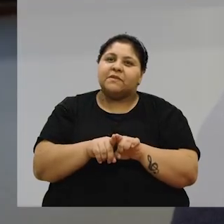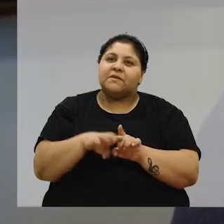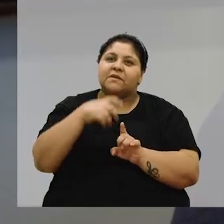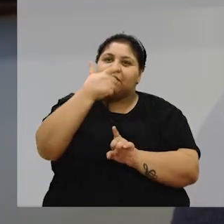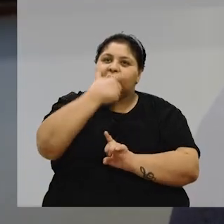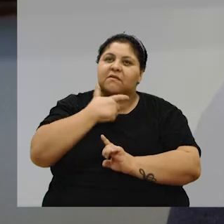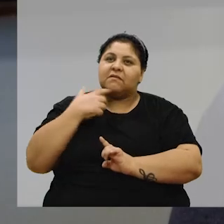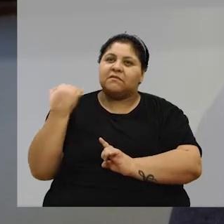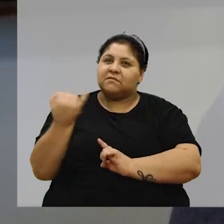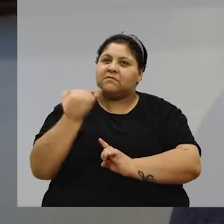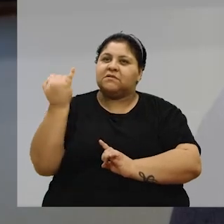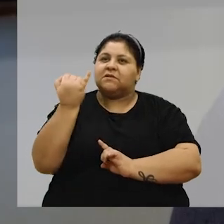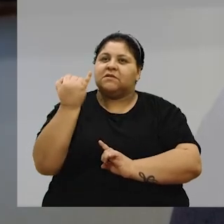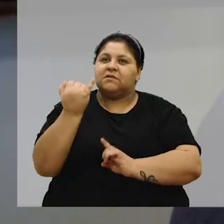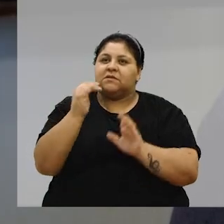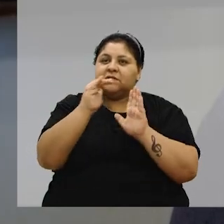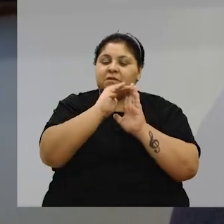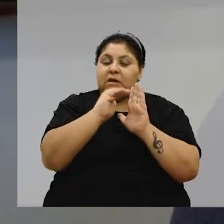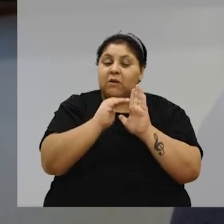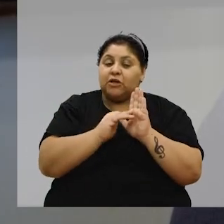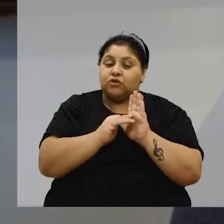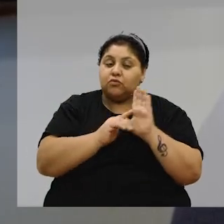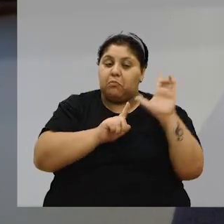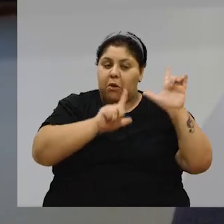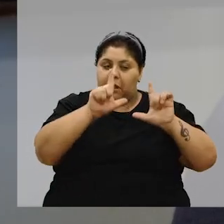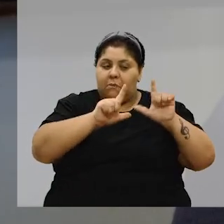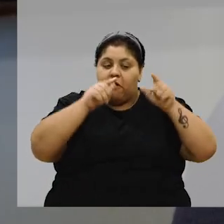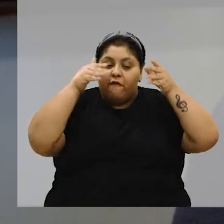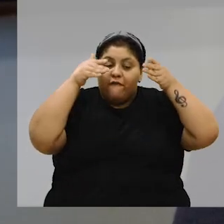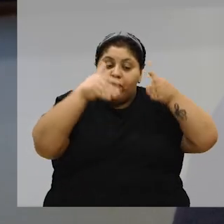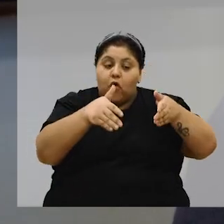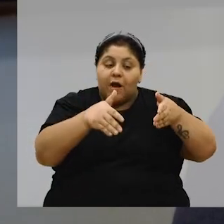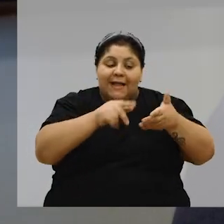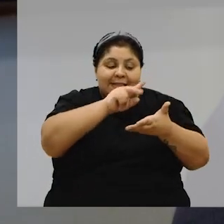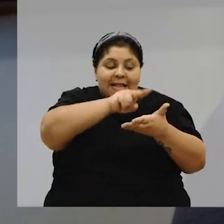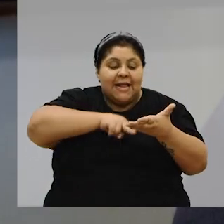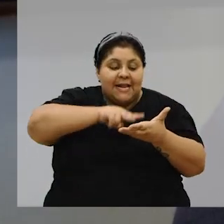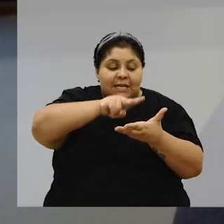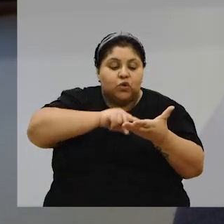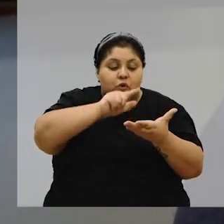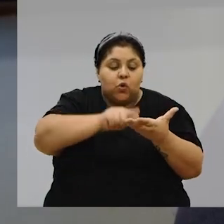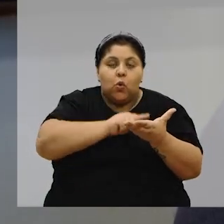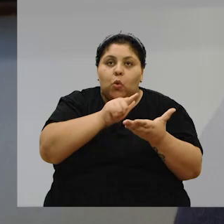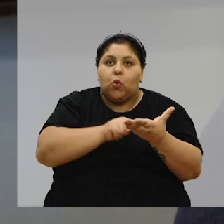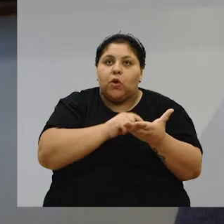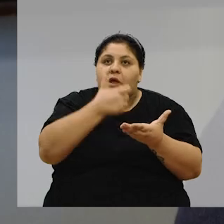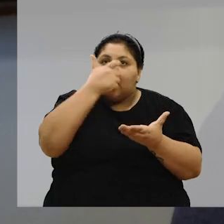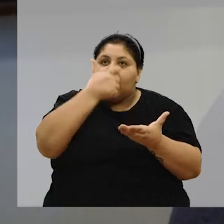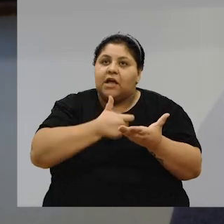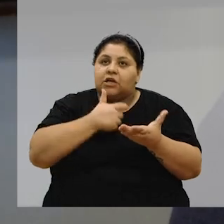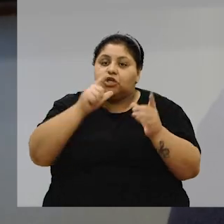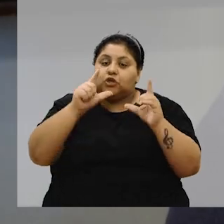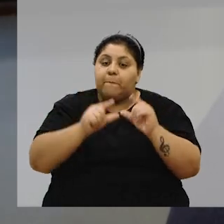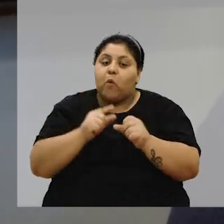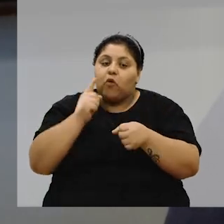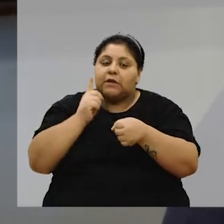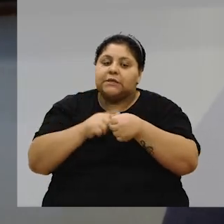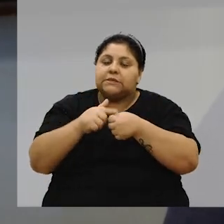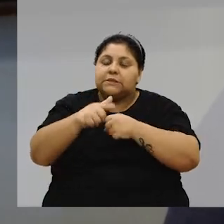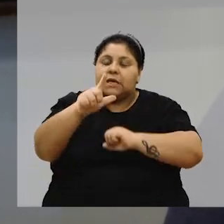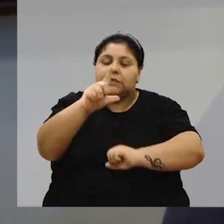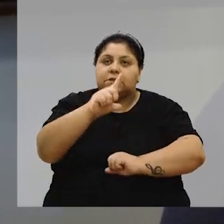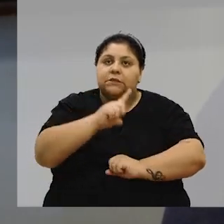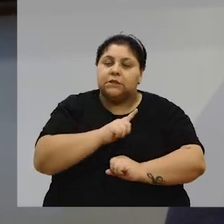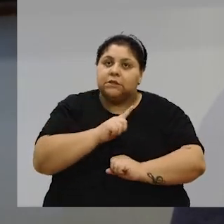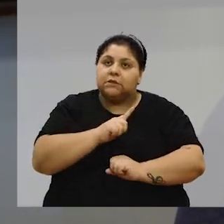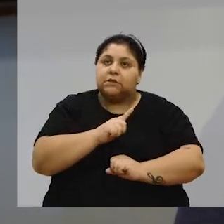já, eu acho que é fundamental, né? Um programa focado na leitura, no livro, né? Eu acho que poucas